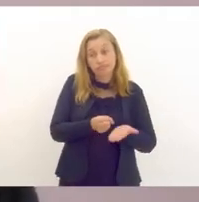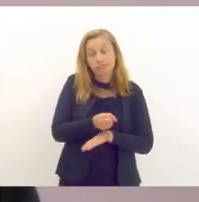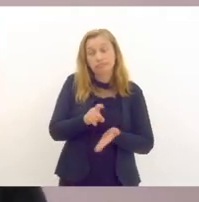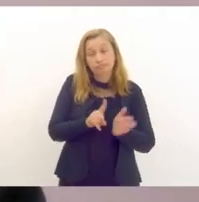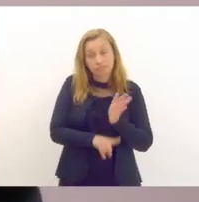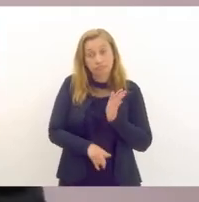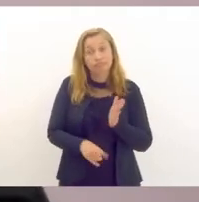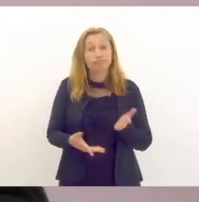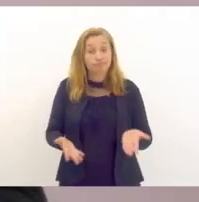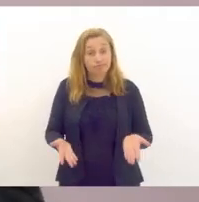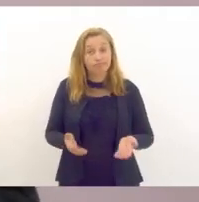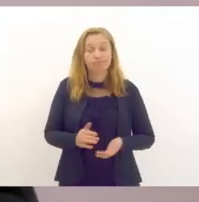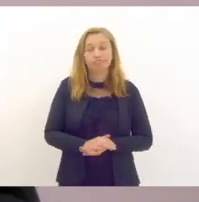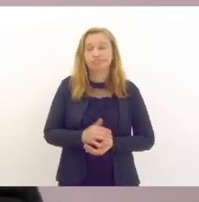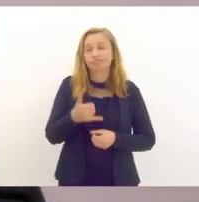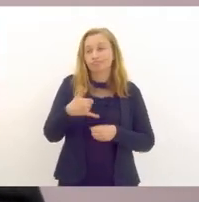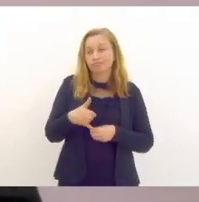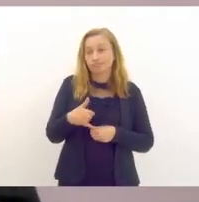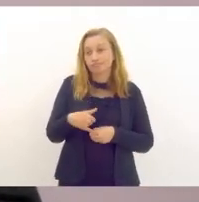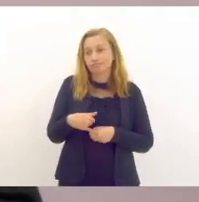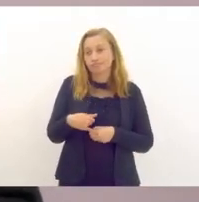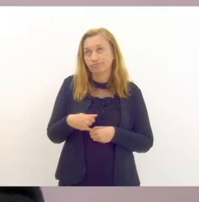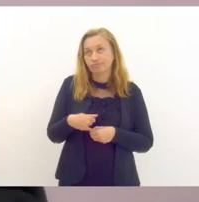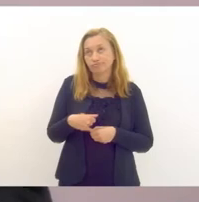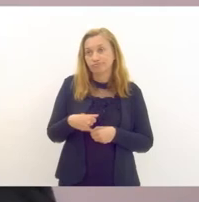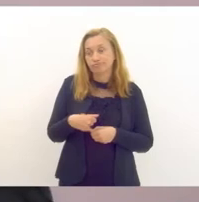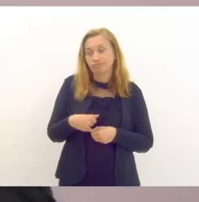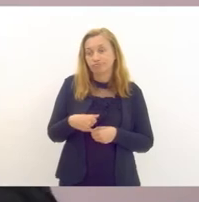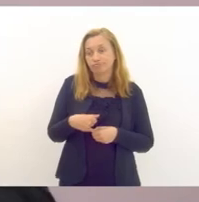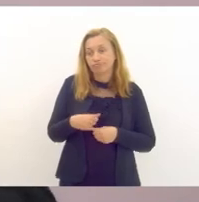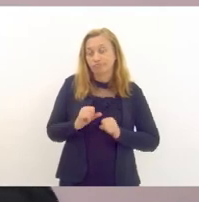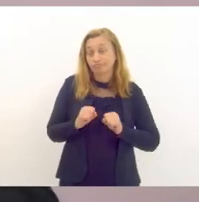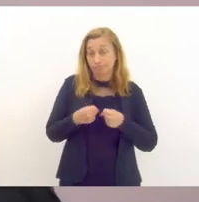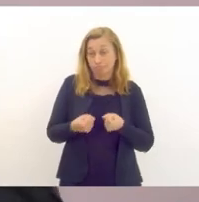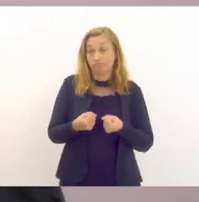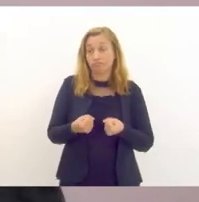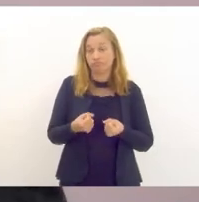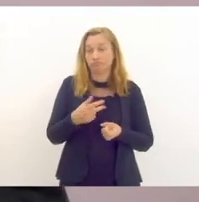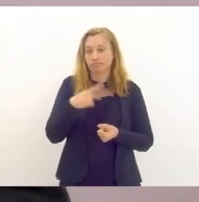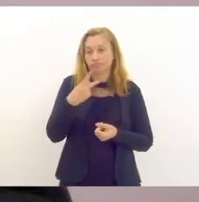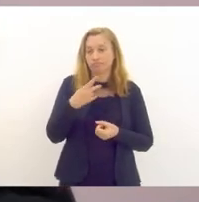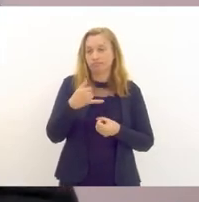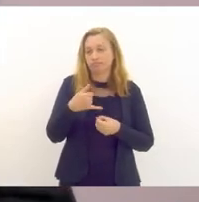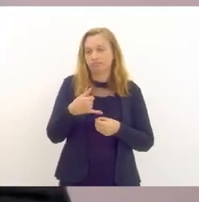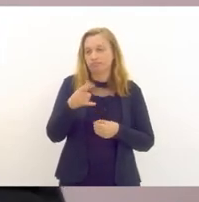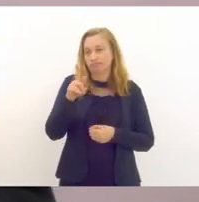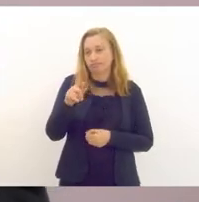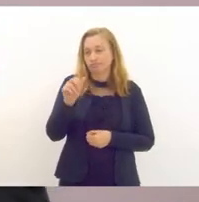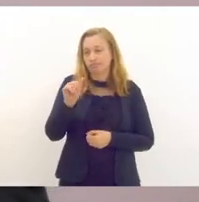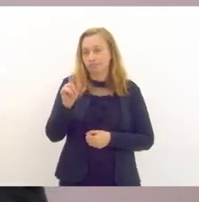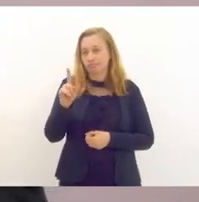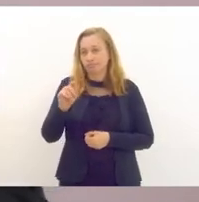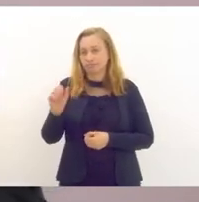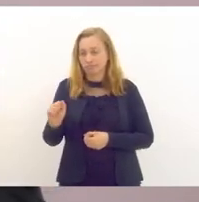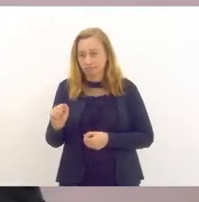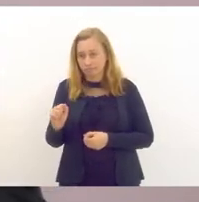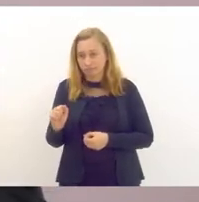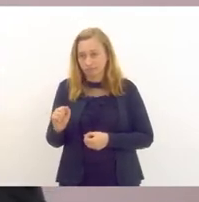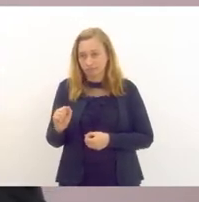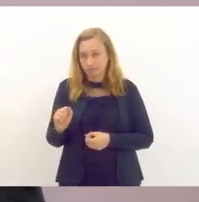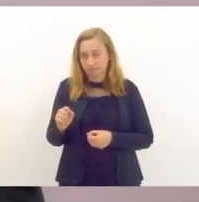muito e o combustível que se forçou dizer que gasolina é produtos